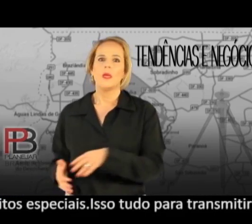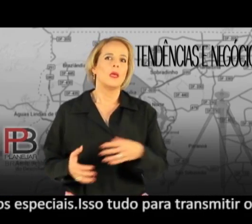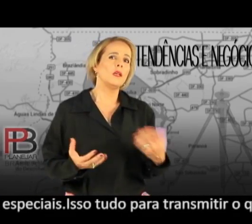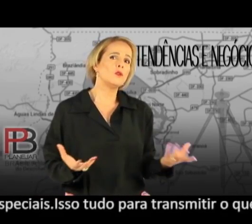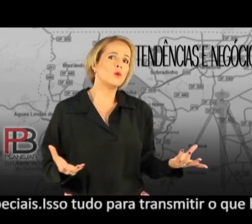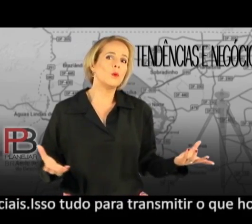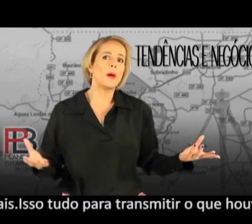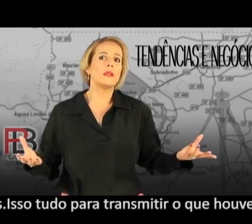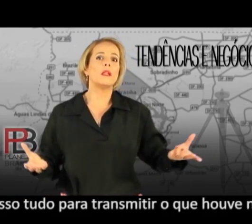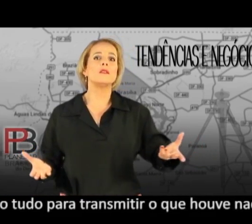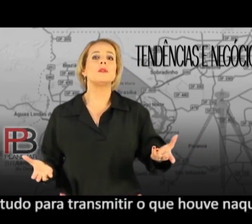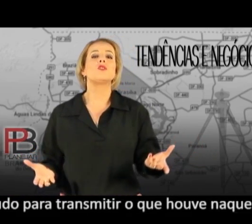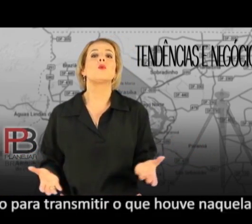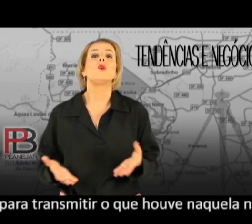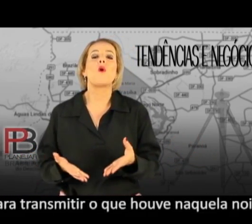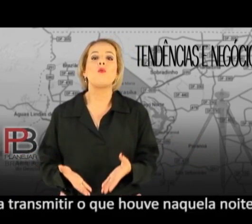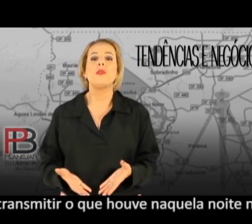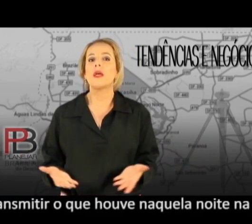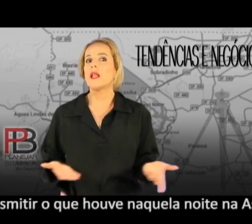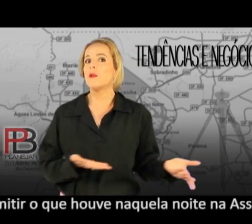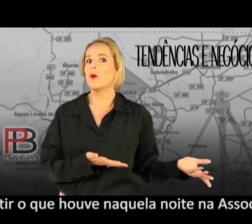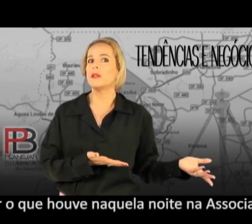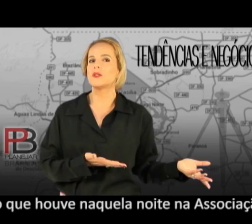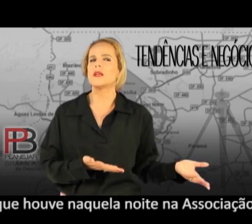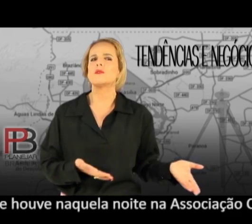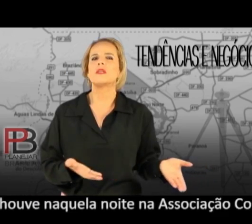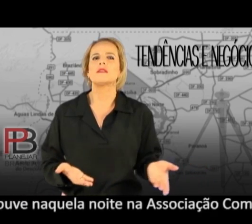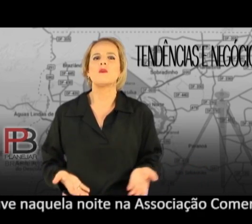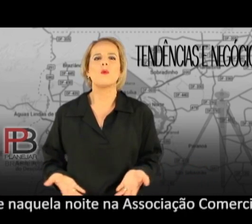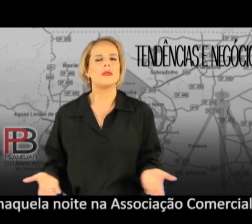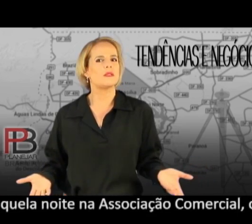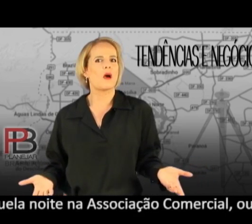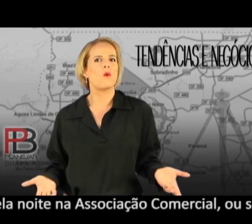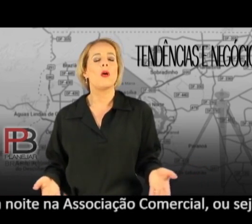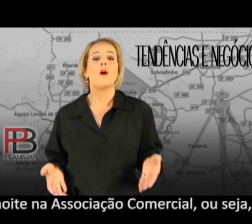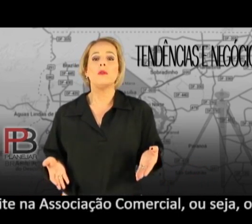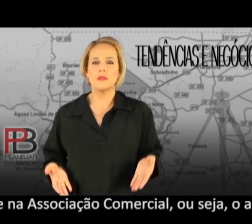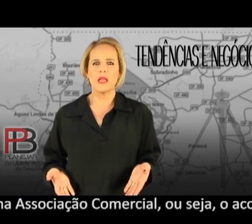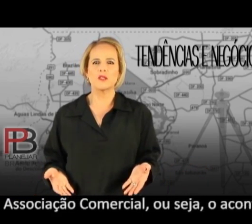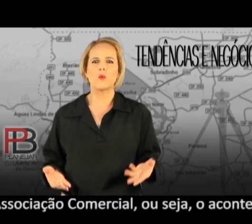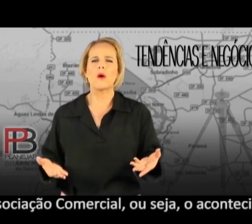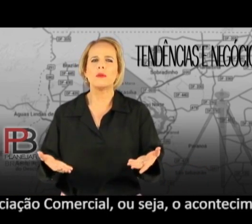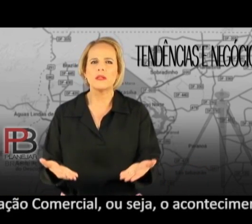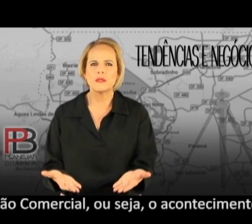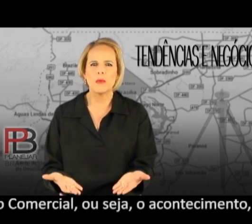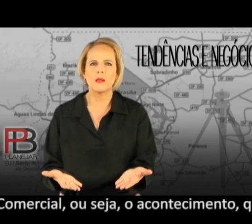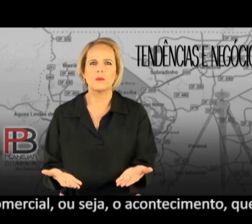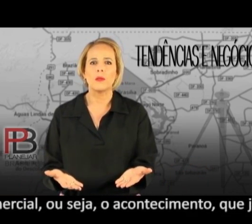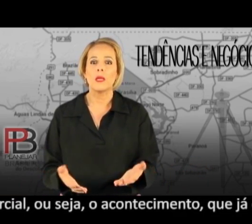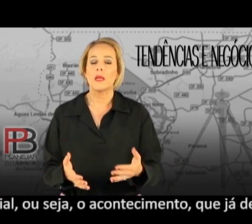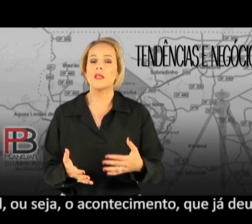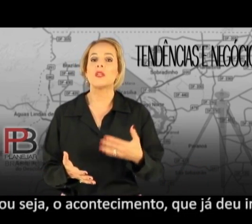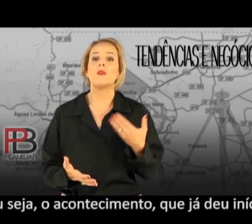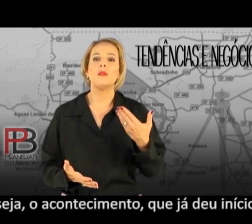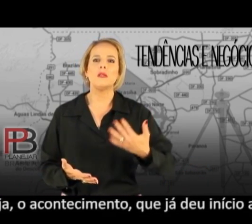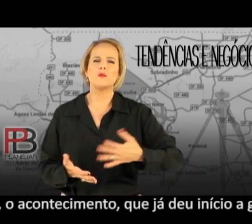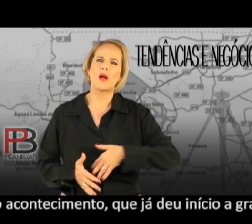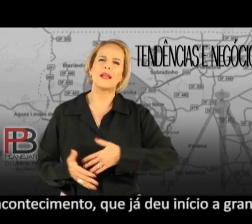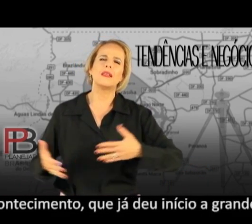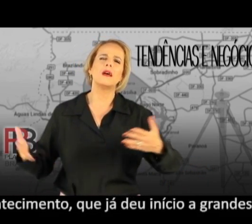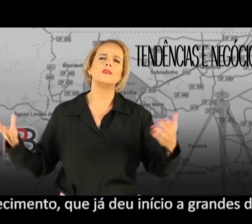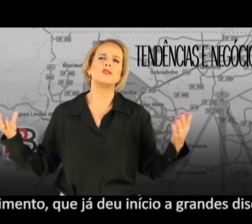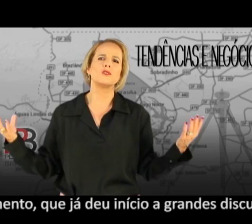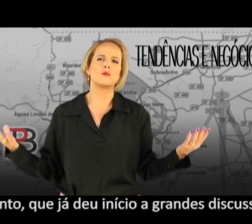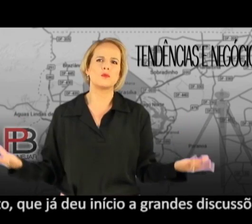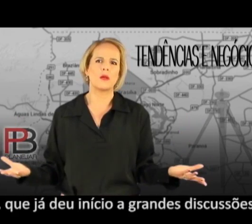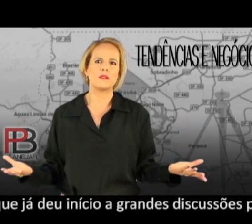especiais. Isso tudo para transmitir o que houve naquela noite na Associação Comercial, ou seja, o acontecimento que já deu início